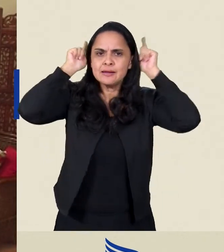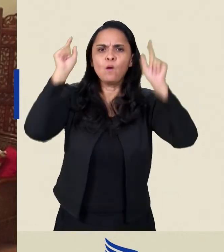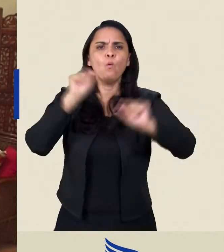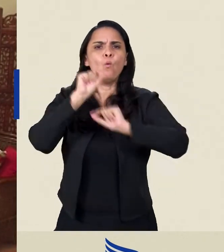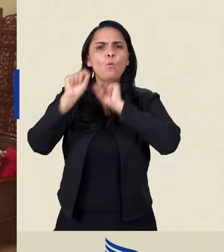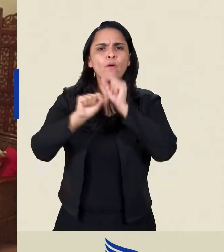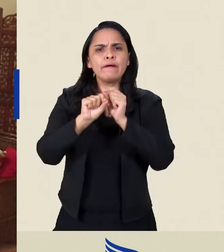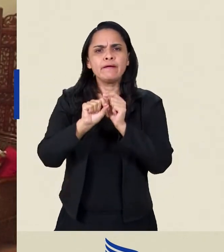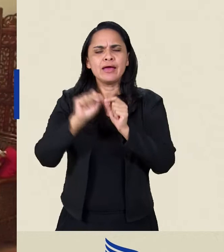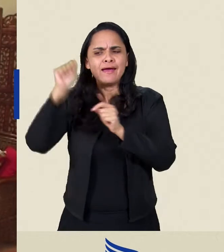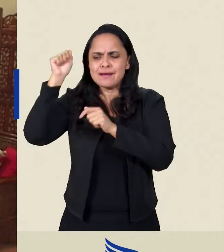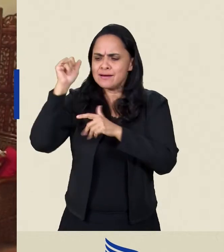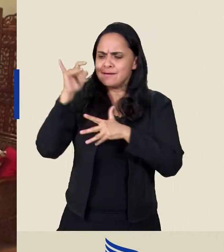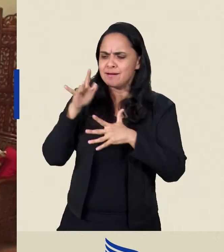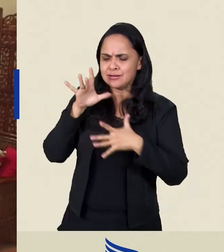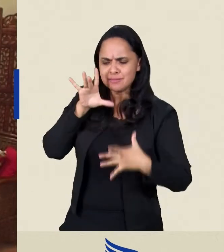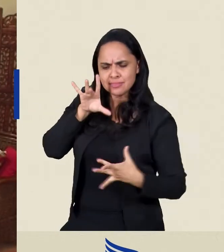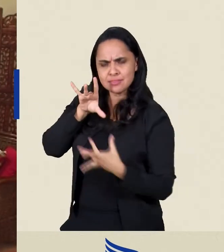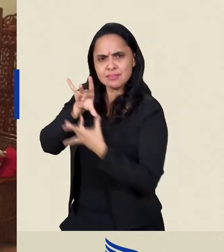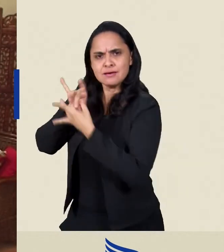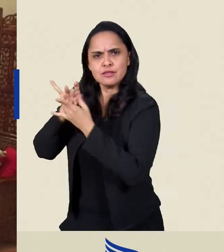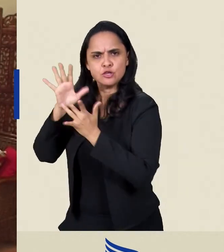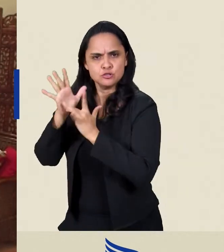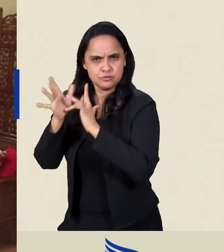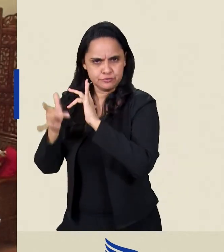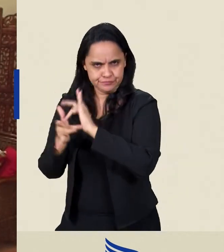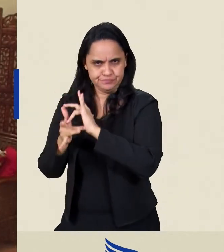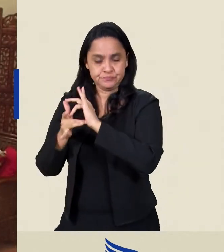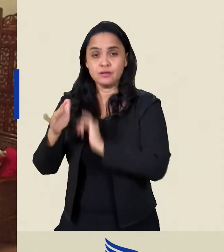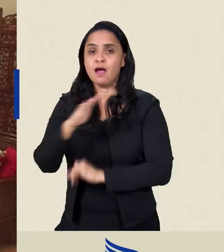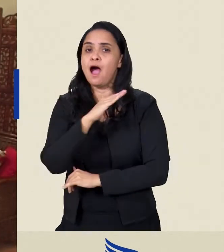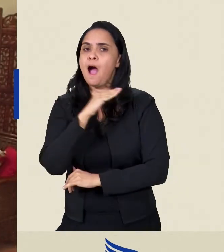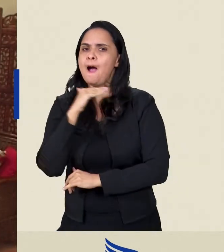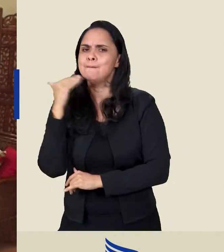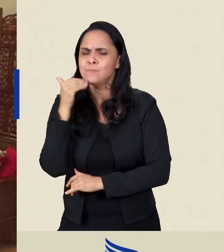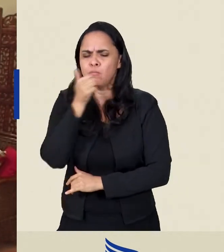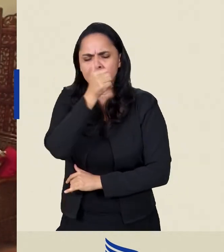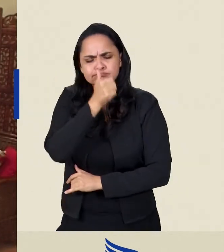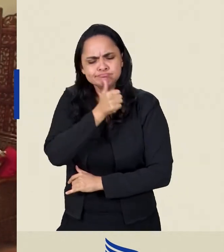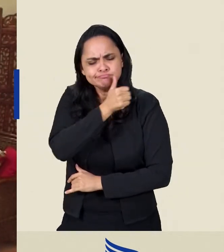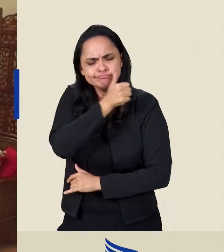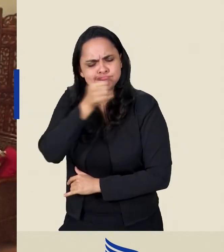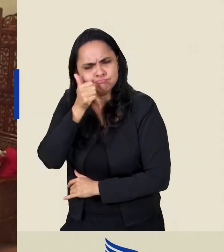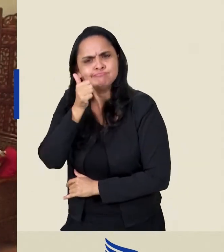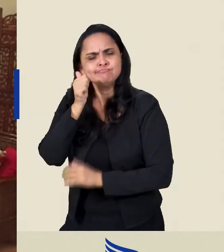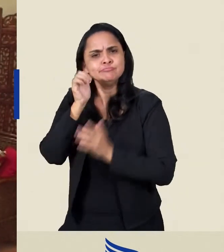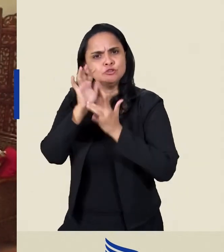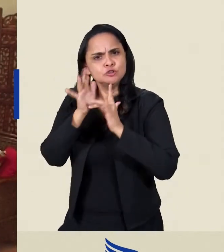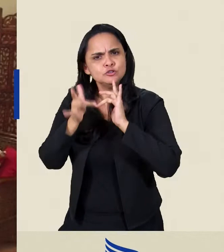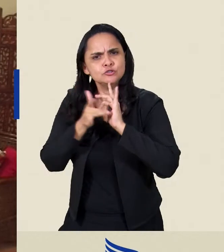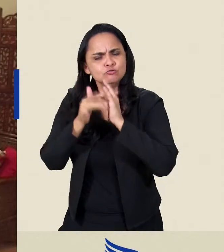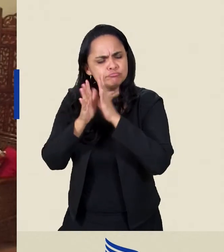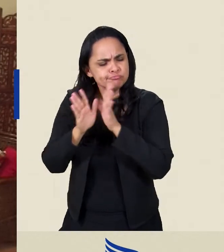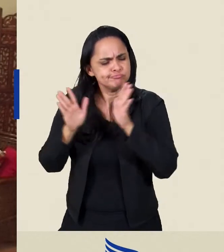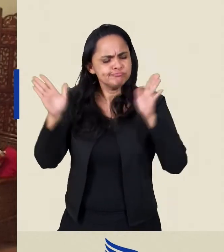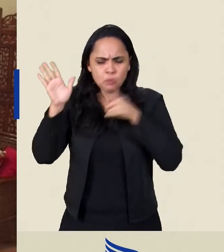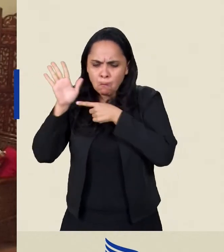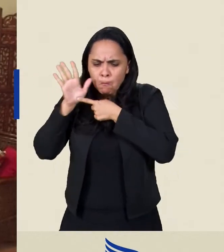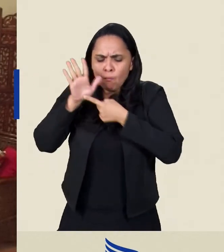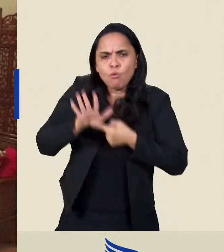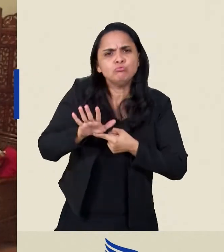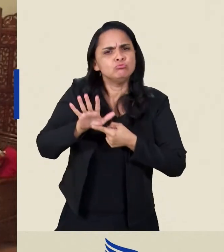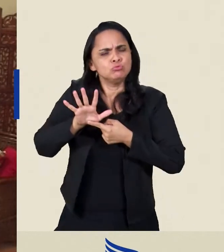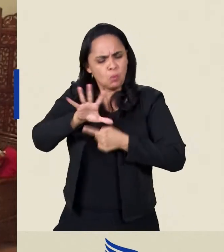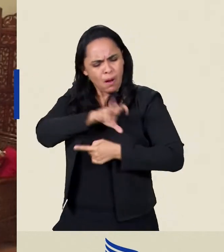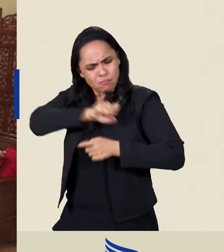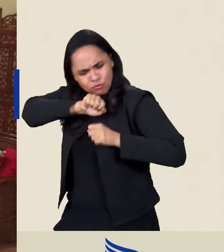Cristo. Pela morte expiatória de Cristo foi revelado o ilimitado favor de Deus. Graça é dar a alguém